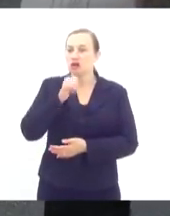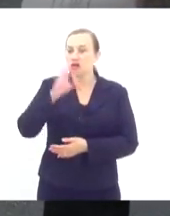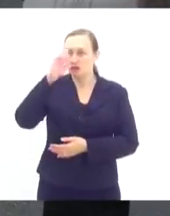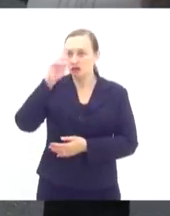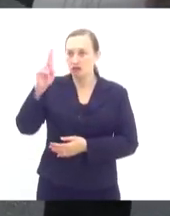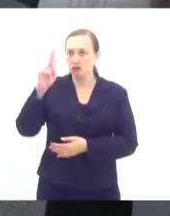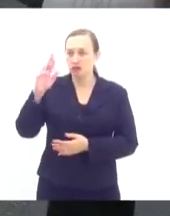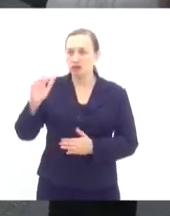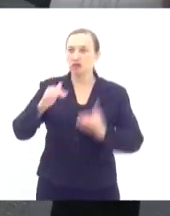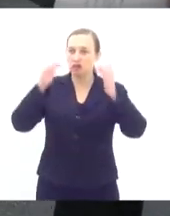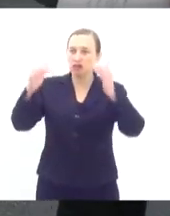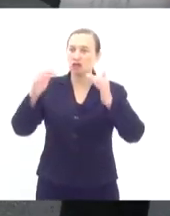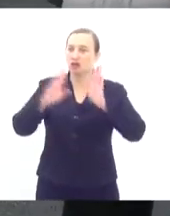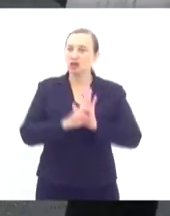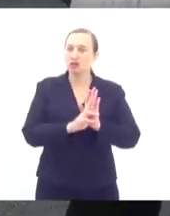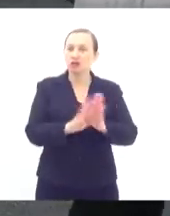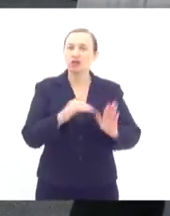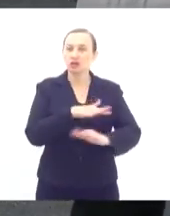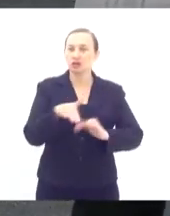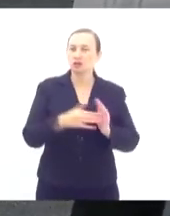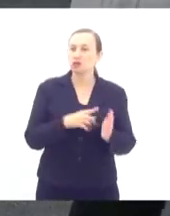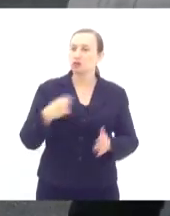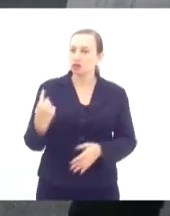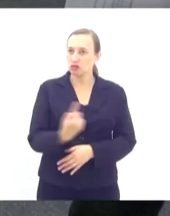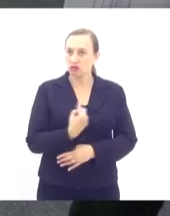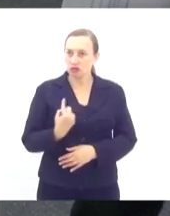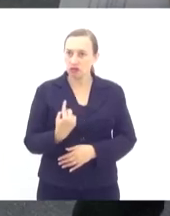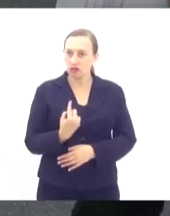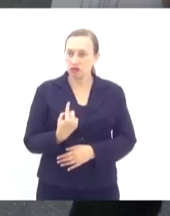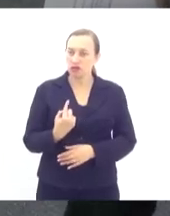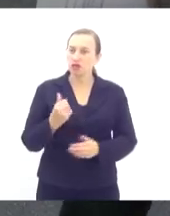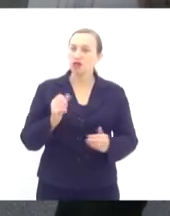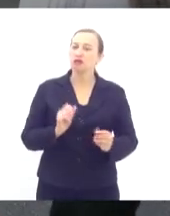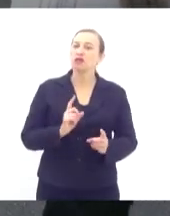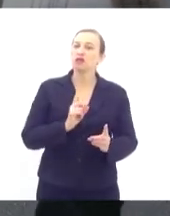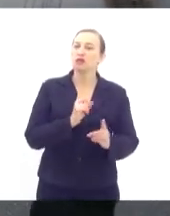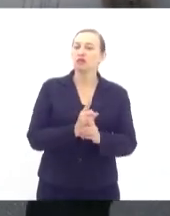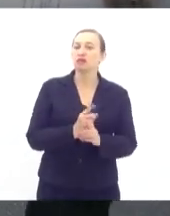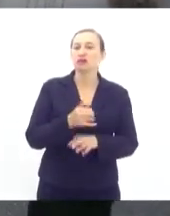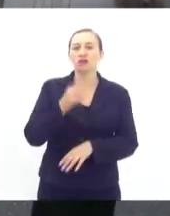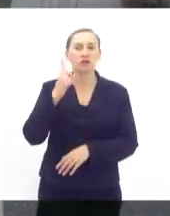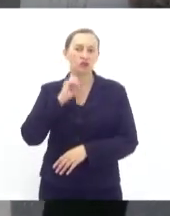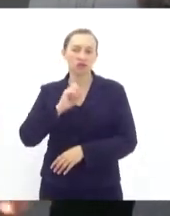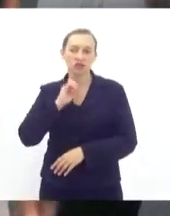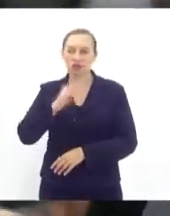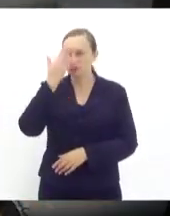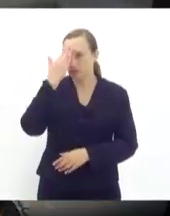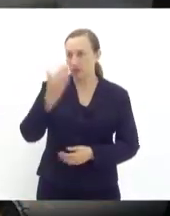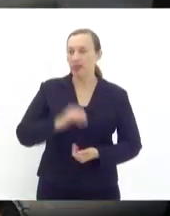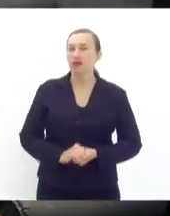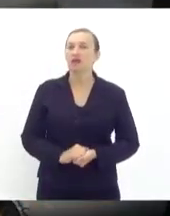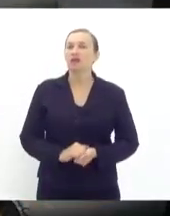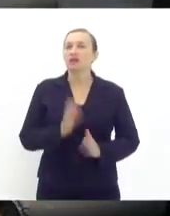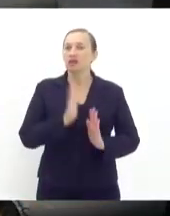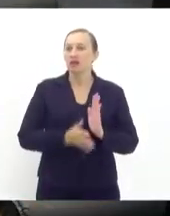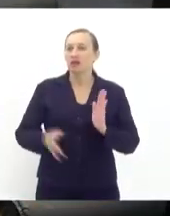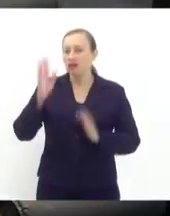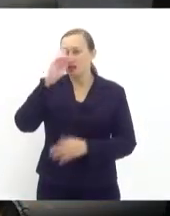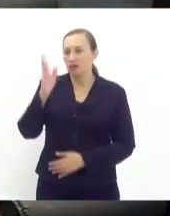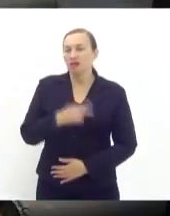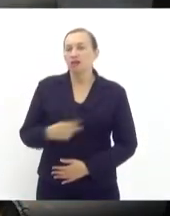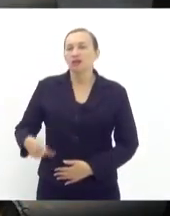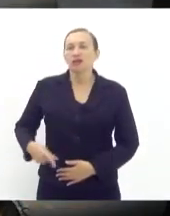atribuições representando a todas nós nesse encontro em Minas Gerais obrigado Presidente